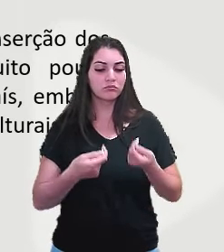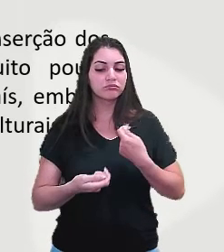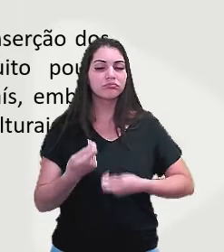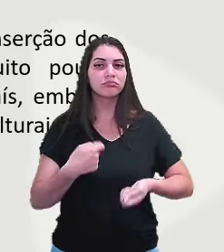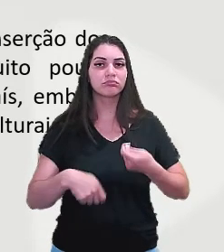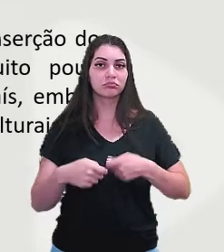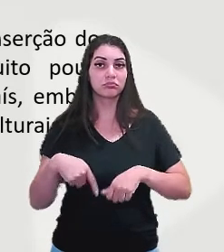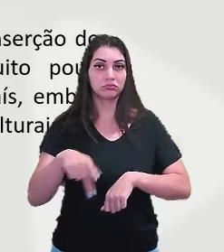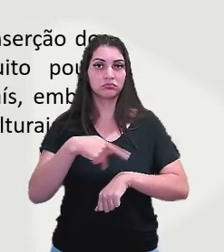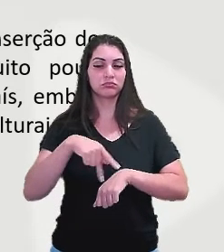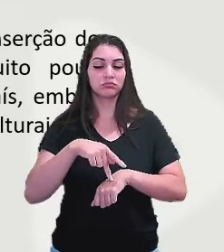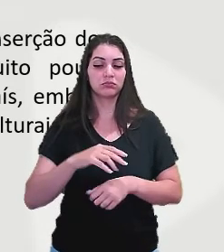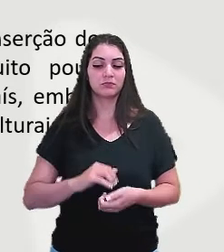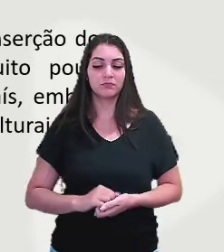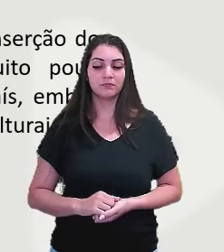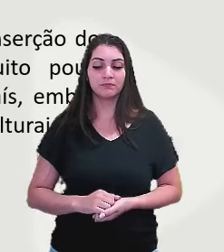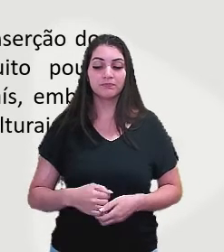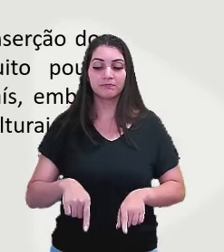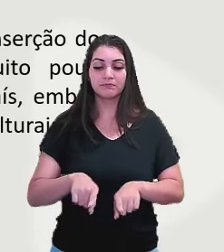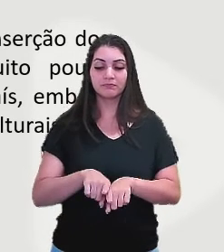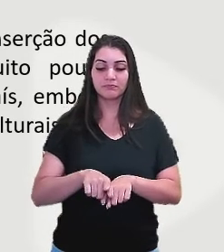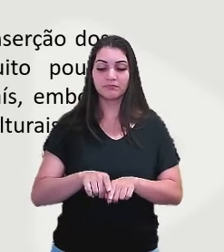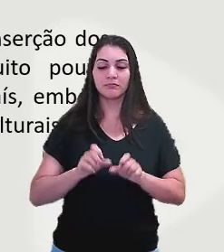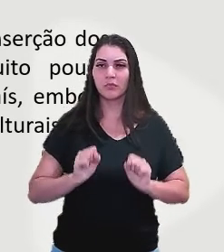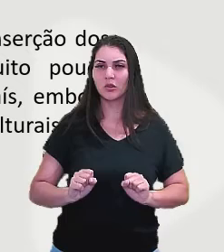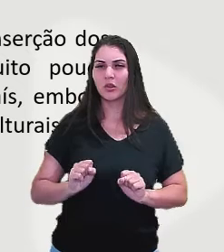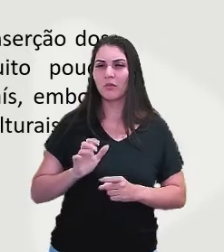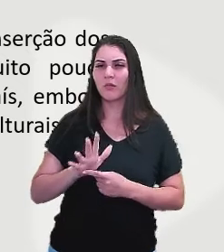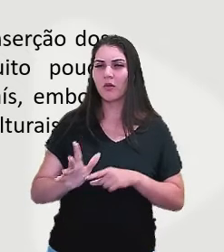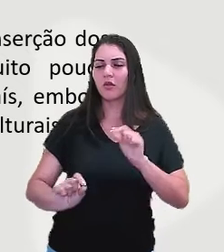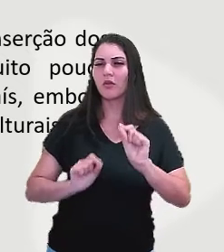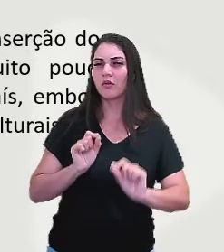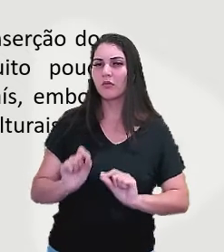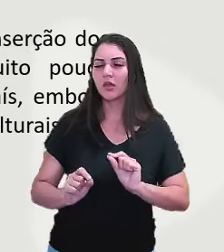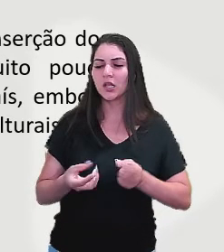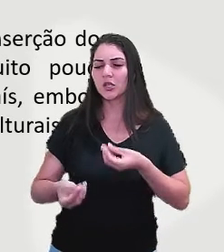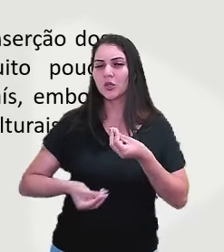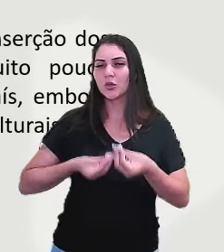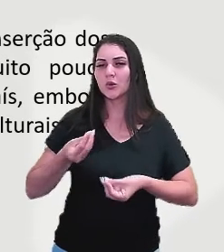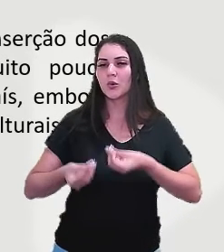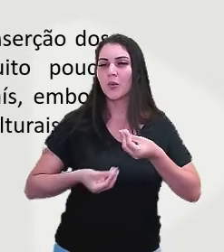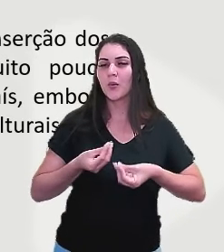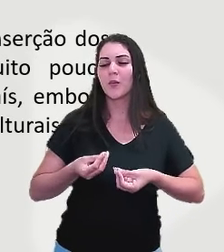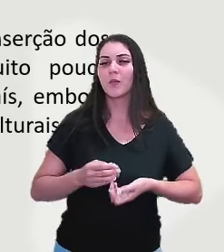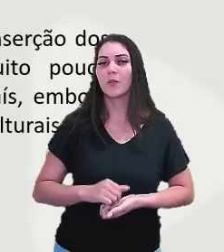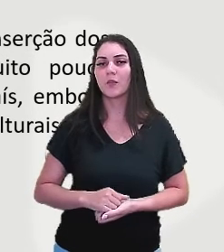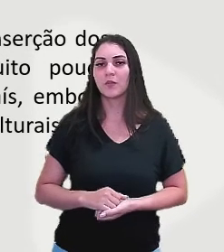econômico para o país. Além disso, a gente pode citar como